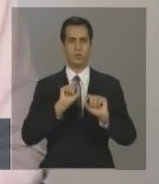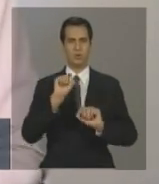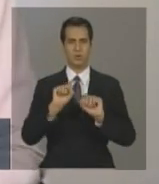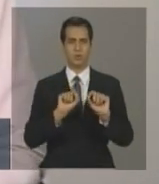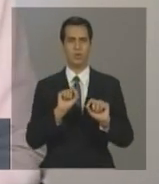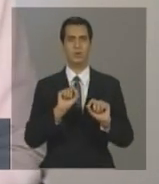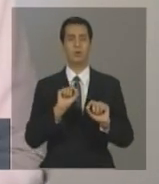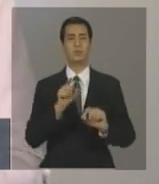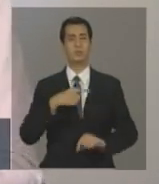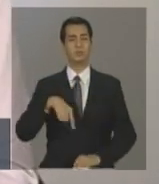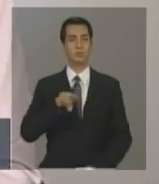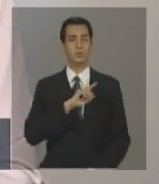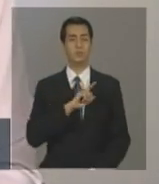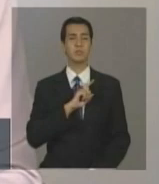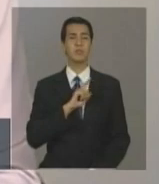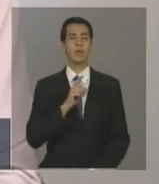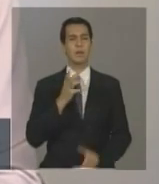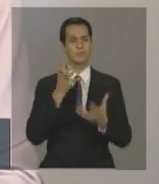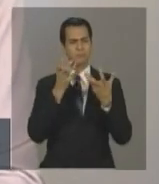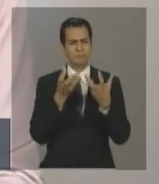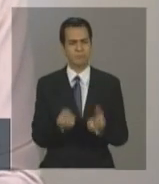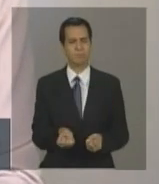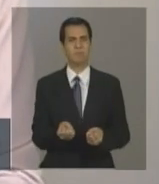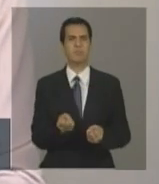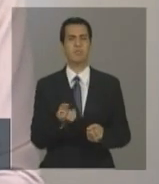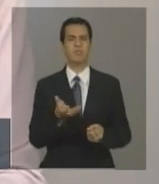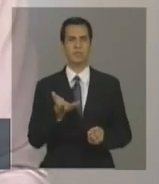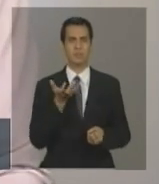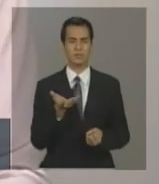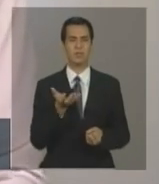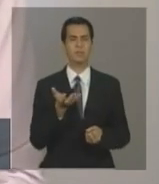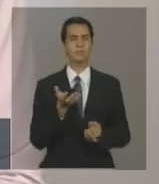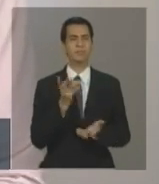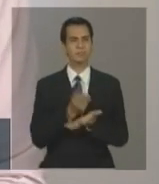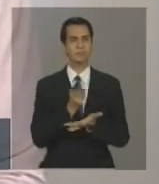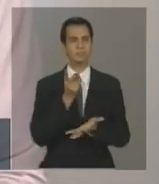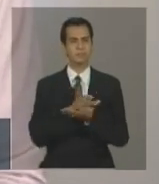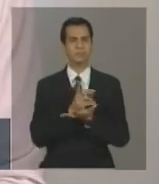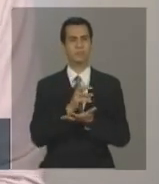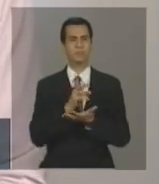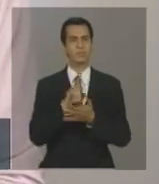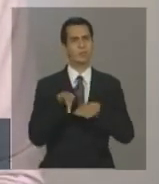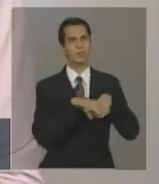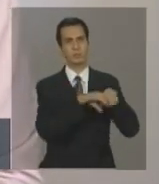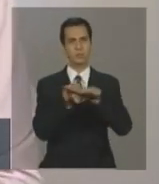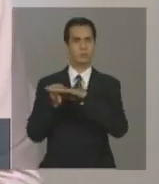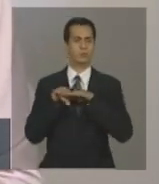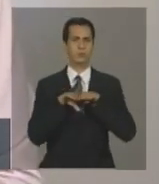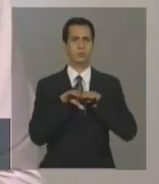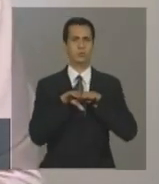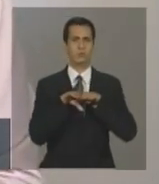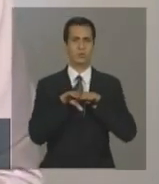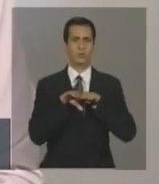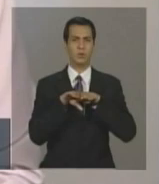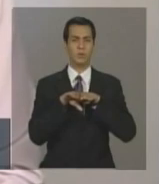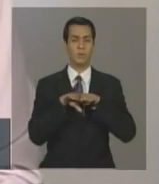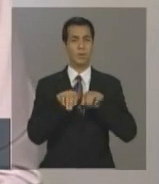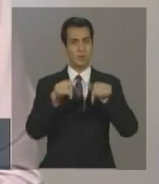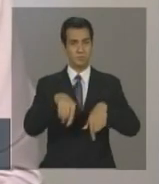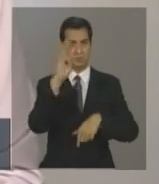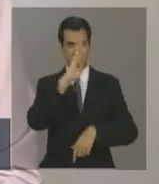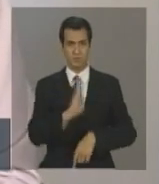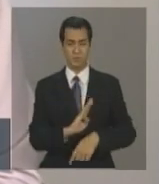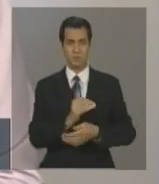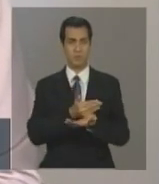assumiu a tarefa de democratizar cada vez mais o Estado brasileiro a